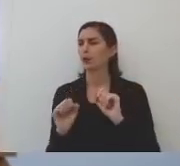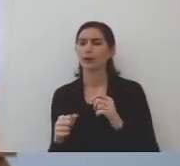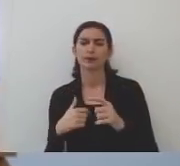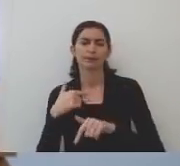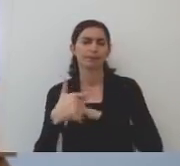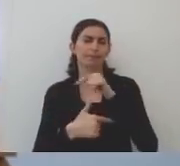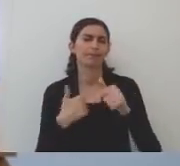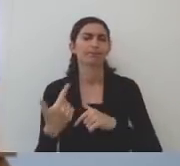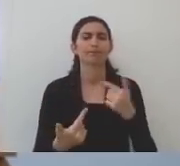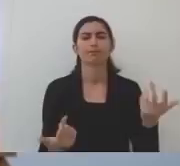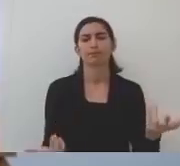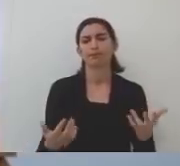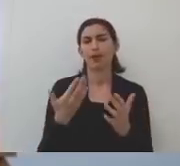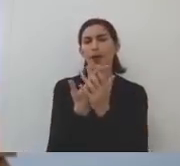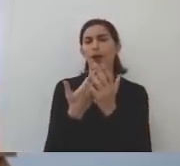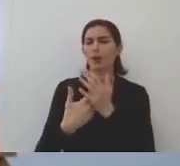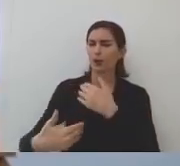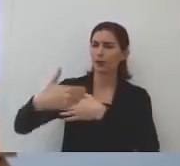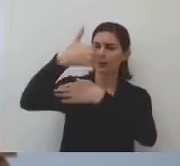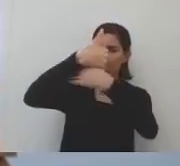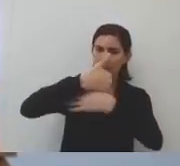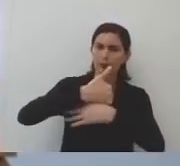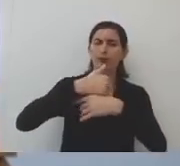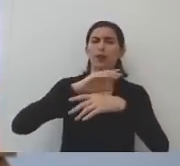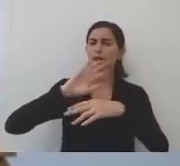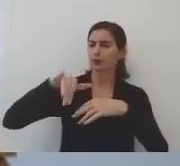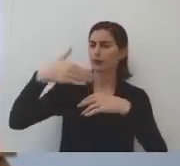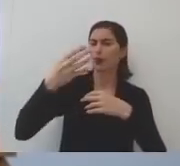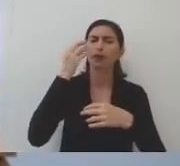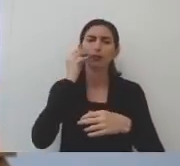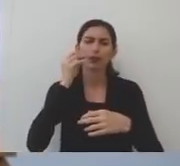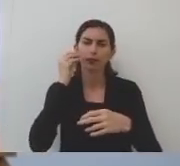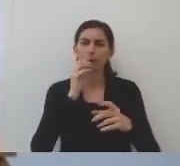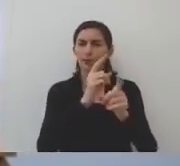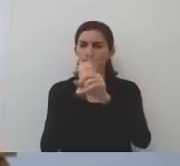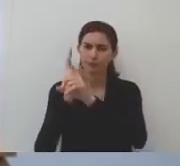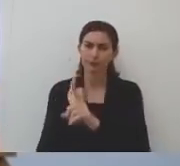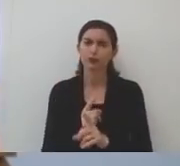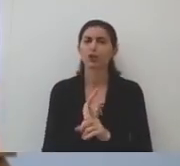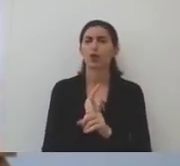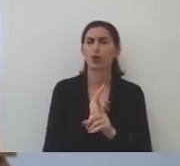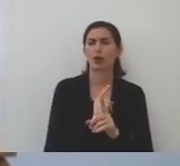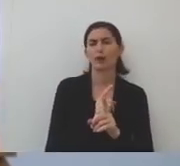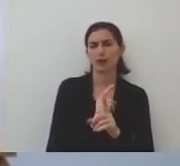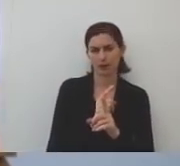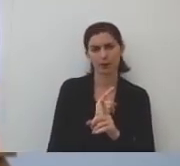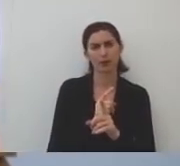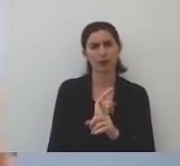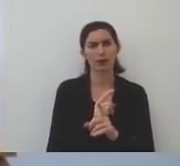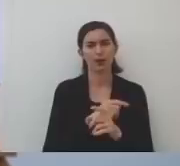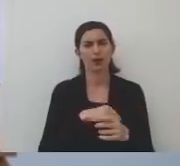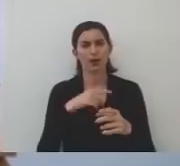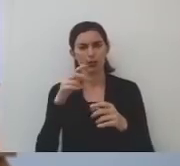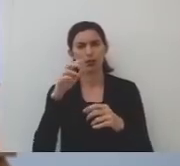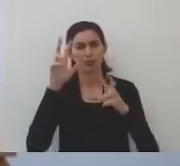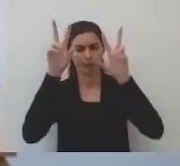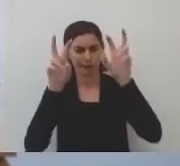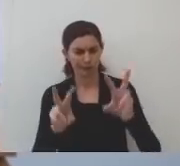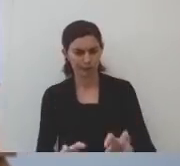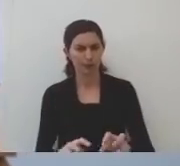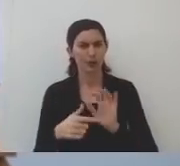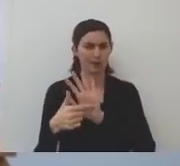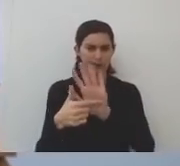pode trabalhar isso numa aula gravada posteriormente e tentar captar, né, obter o feedback relativo àqueles